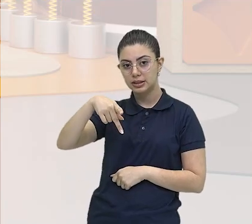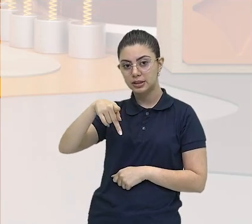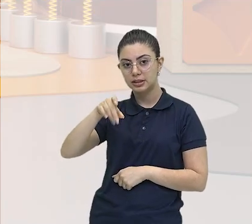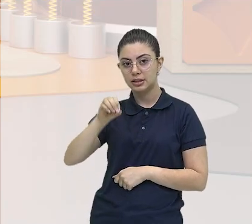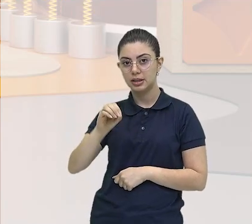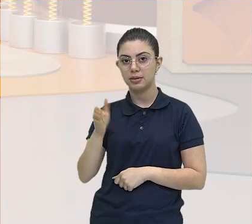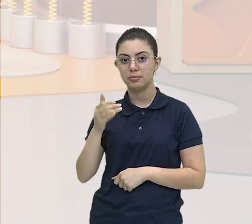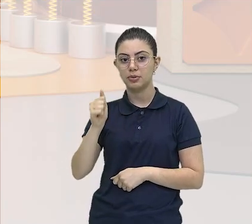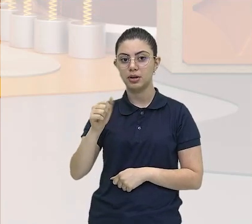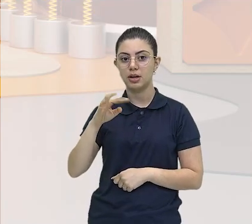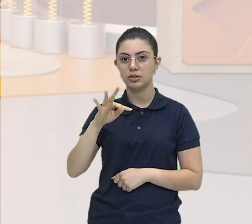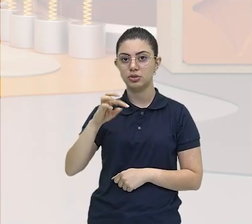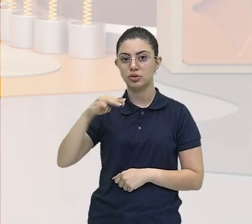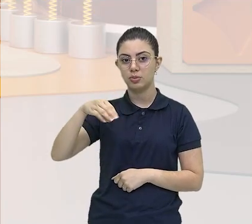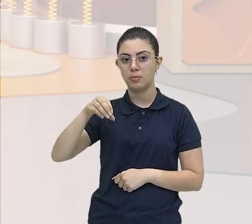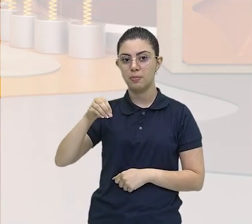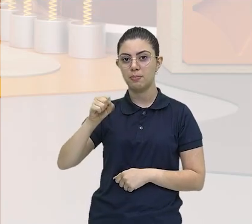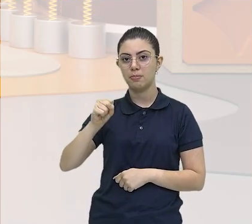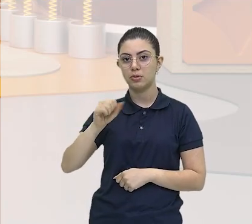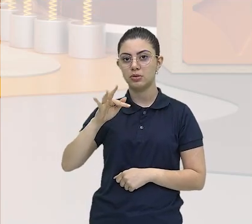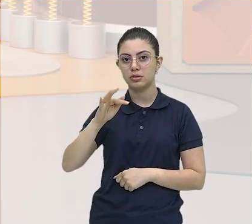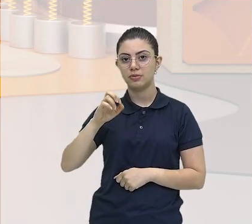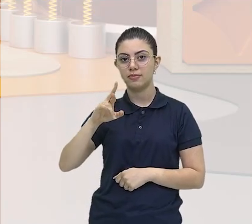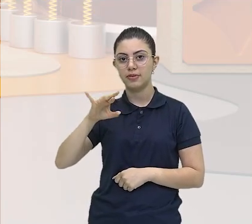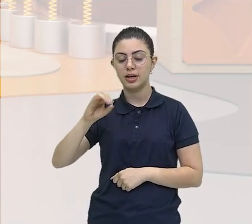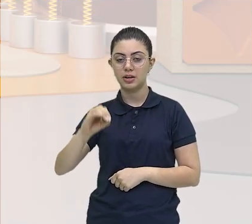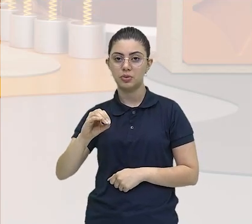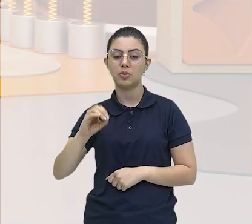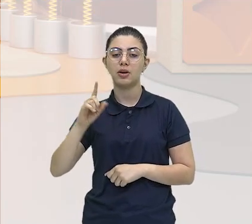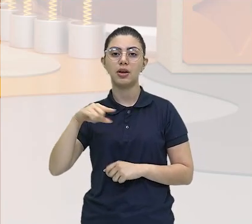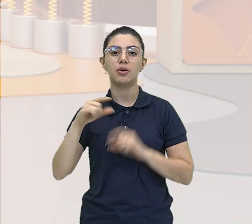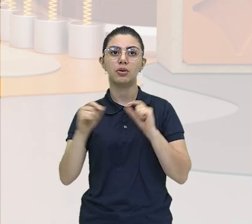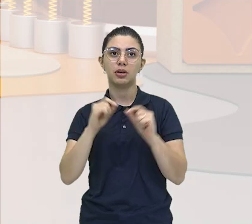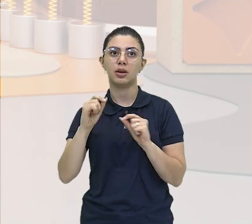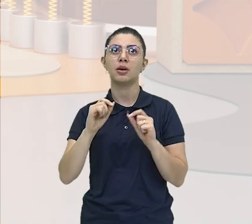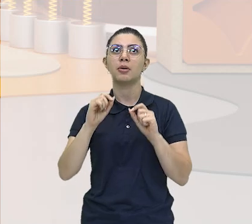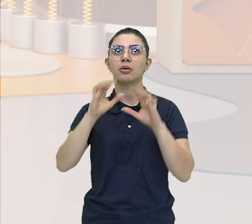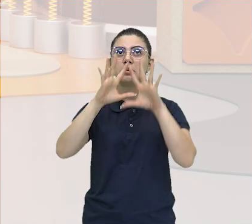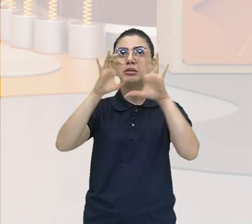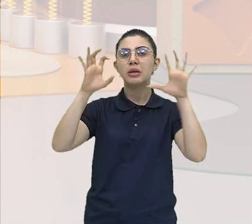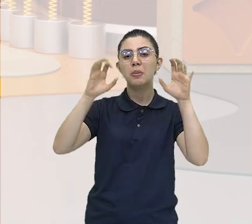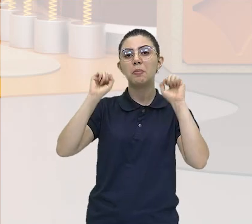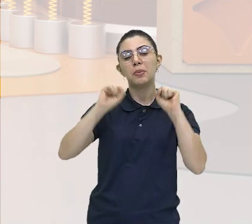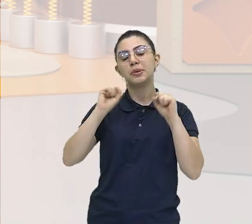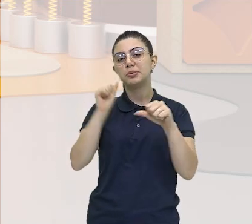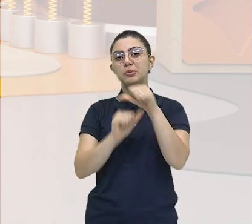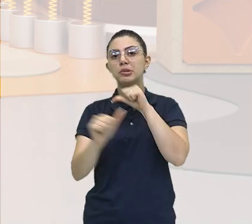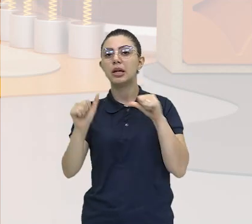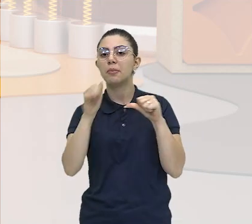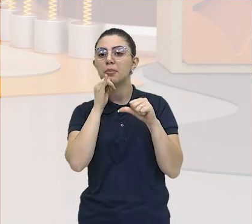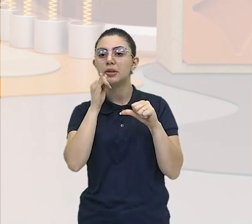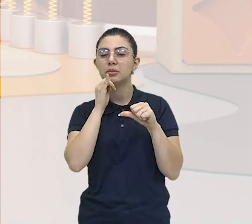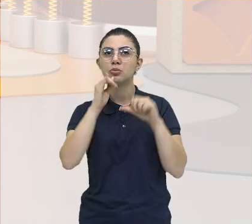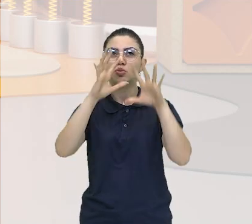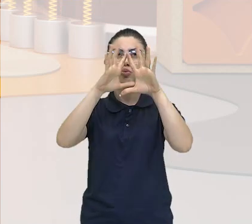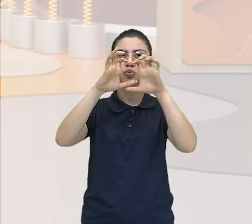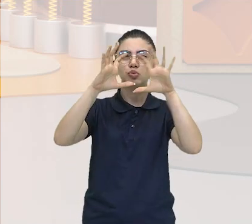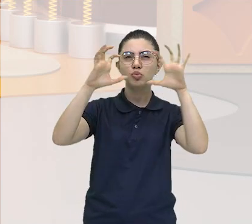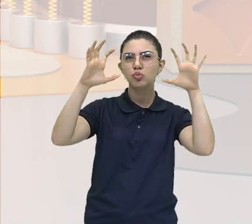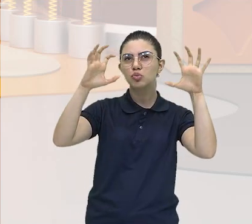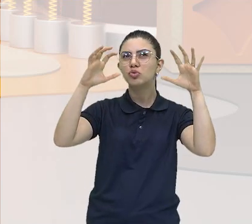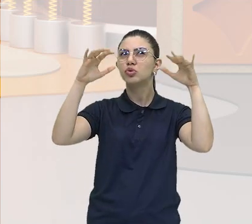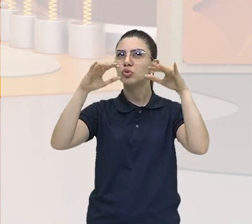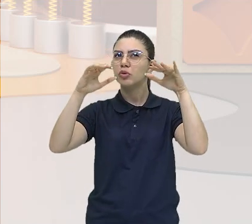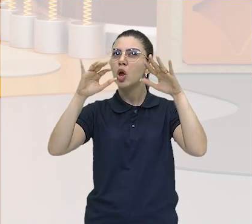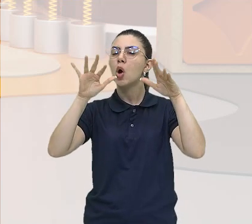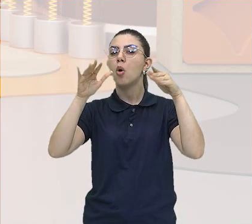algo momentâneo, algo que pode mudar de um momento para o outro. Ah, está nublado, mas daqui a pouco aparece o sol e a gente diz,